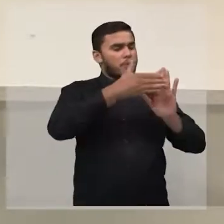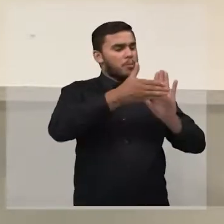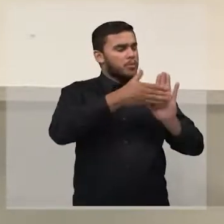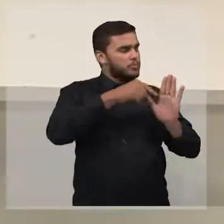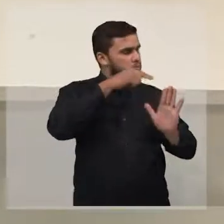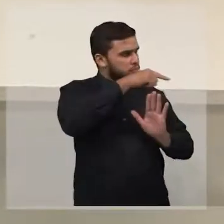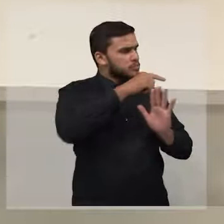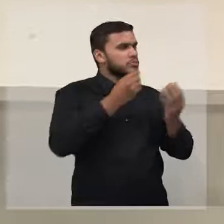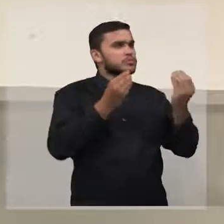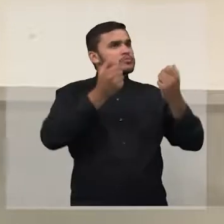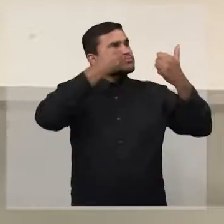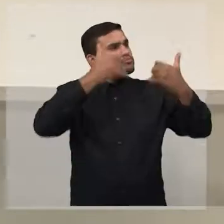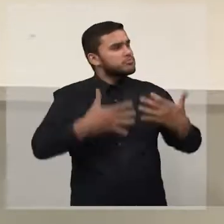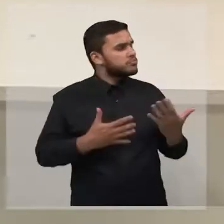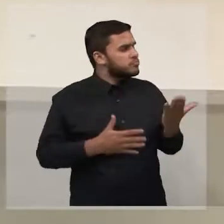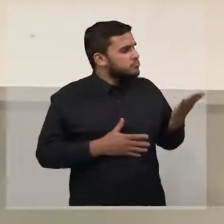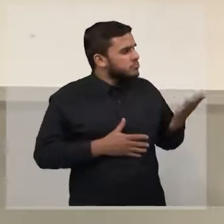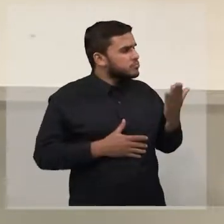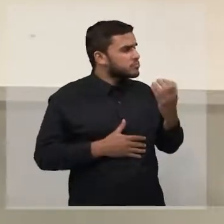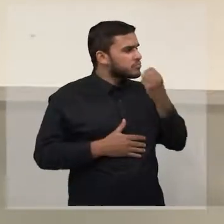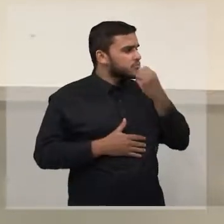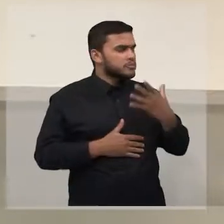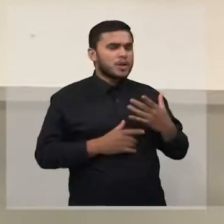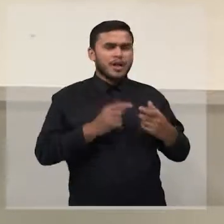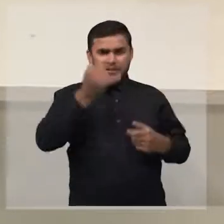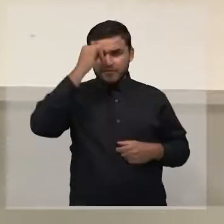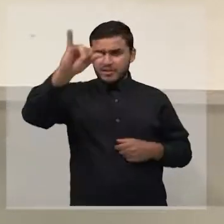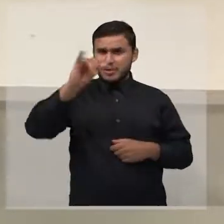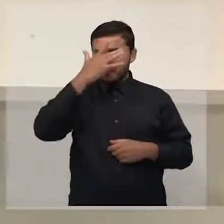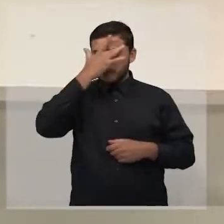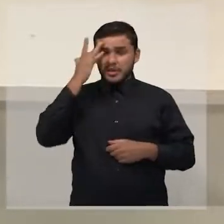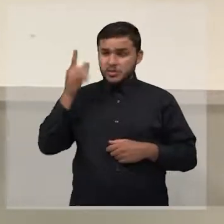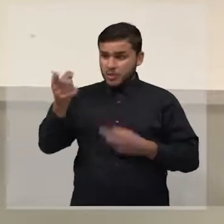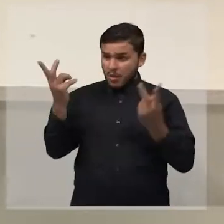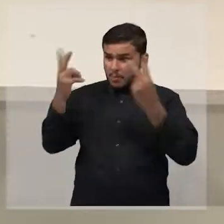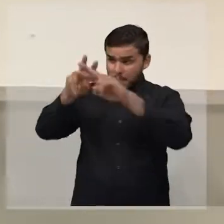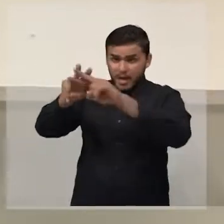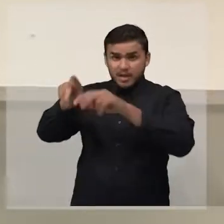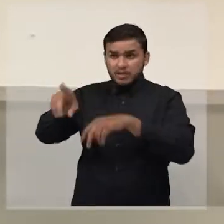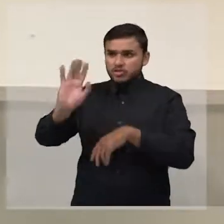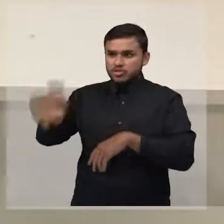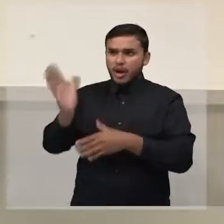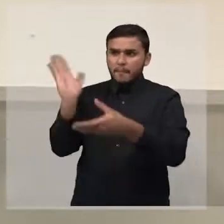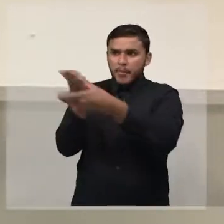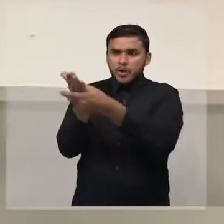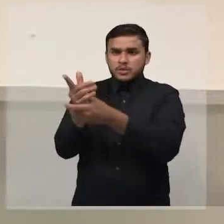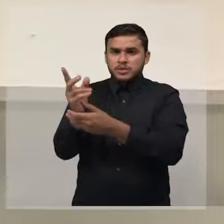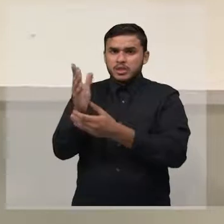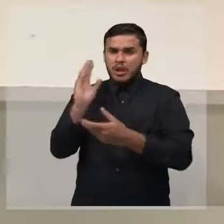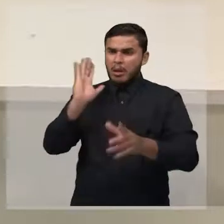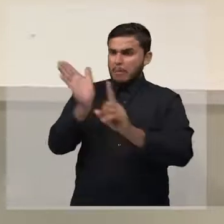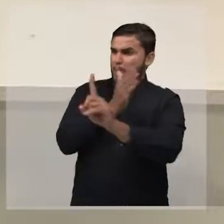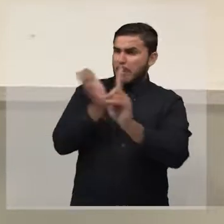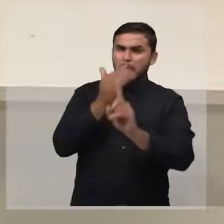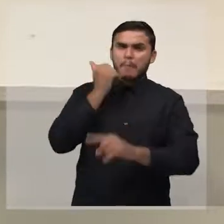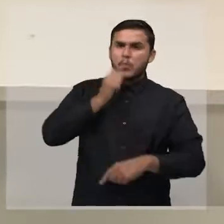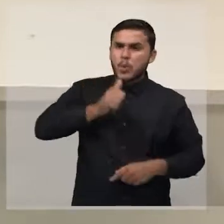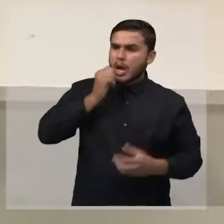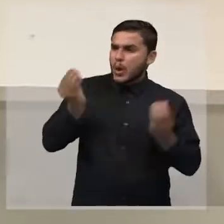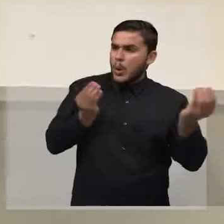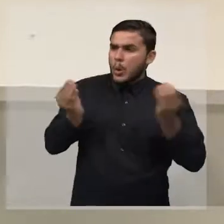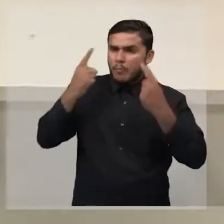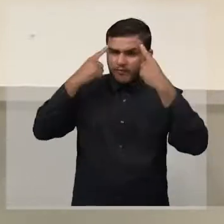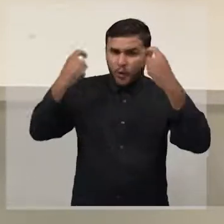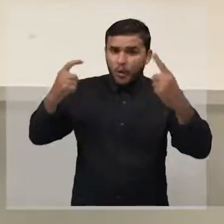essa propositura que vem aí exatamente para coibir, para impedir que pessoas condenadas pela Lei Maria da Penha sejam nomeados